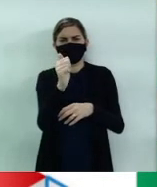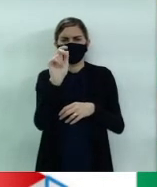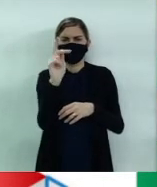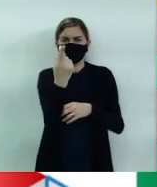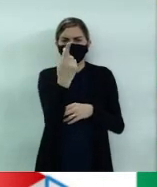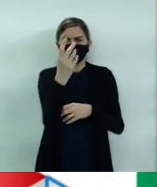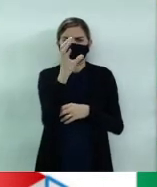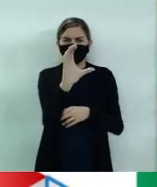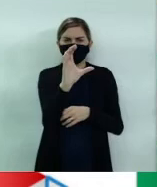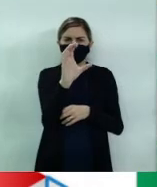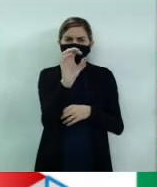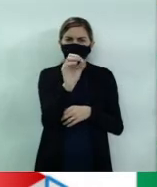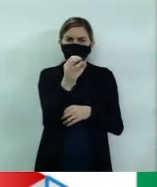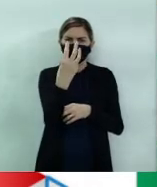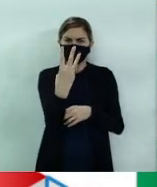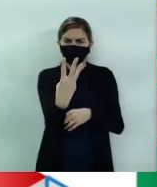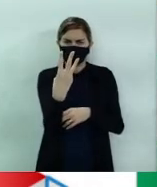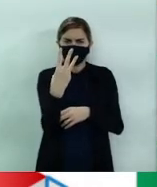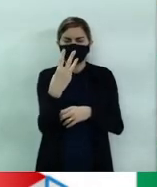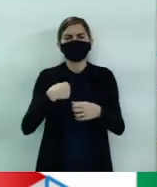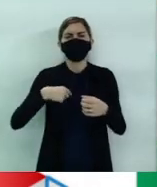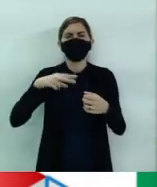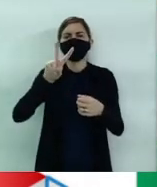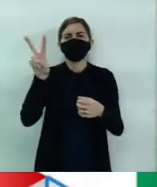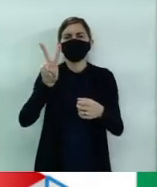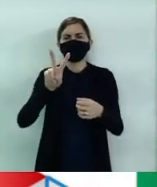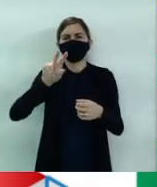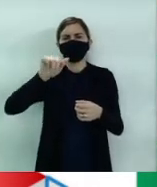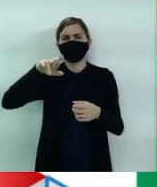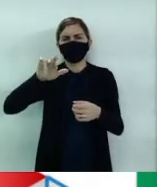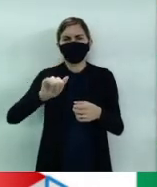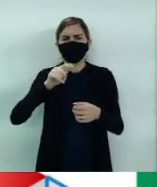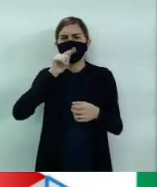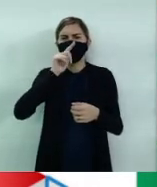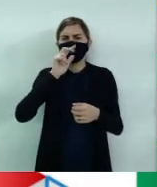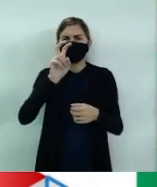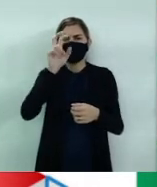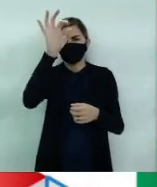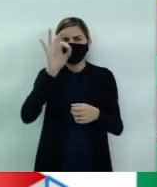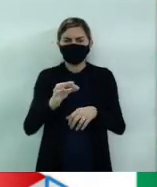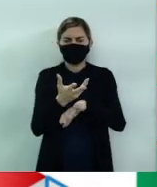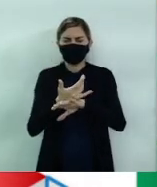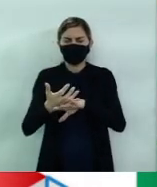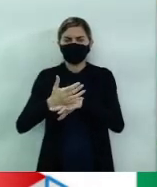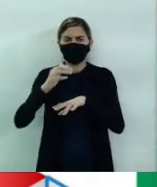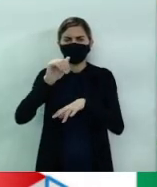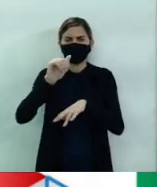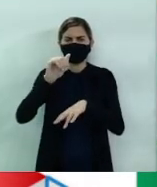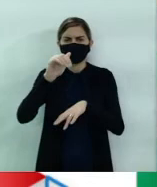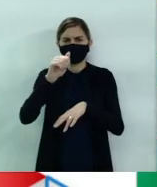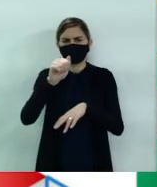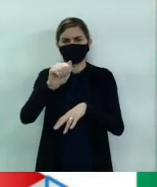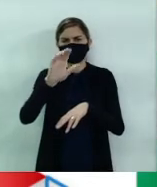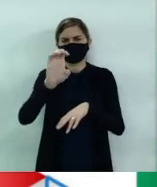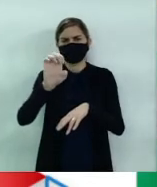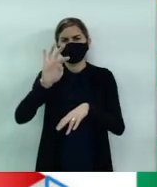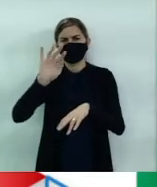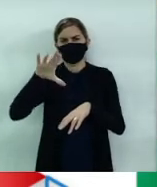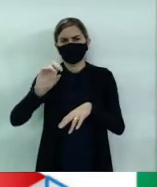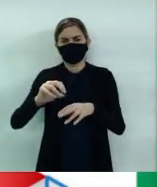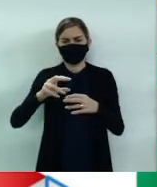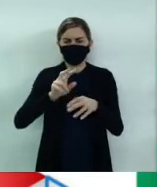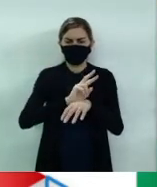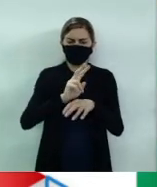NaHCO3, o vinagre, que é uma combinação de água de 5% de ácido acético. A mistura do vinagre aí